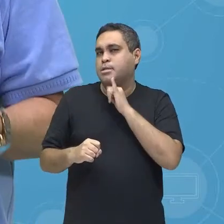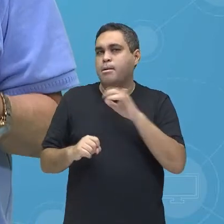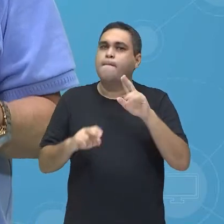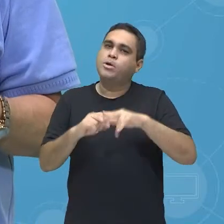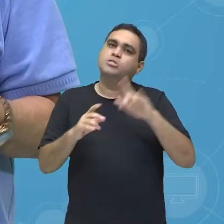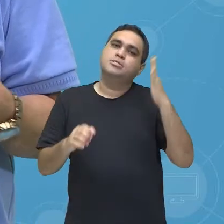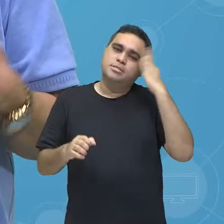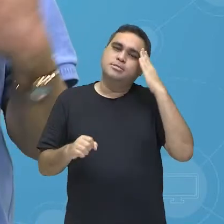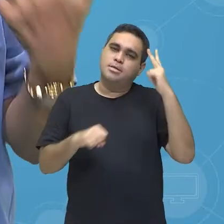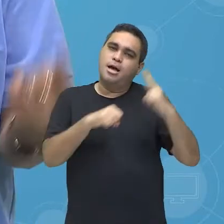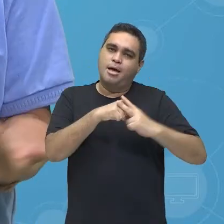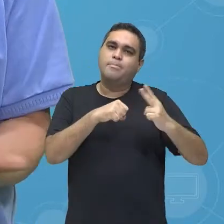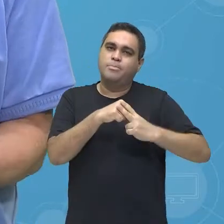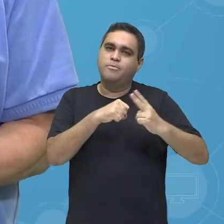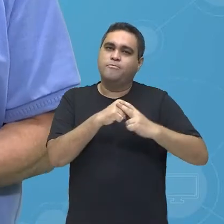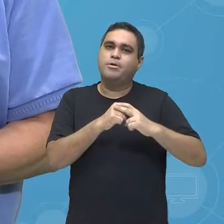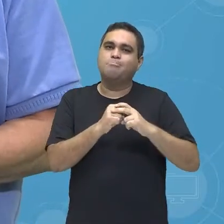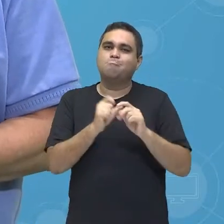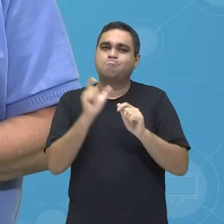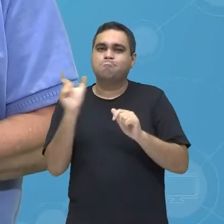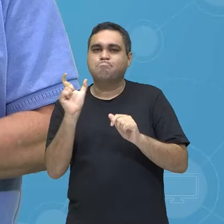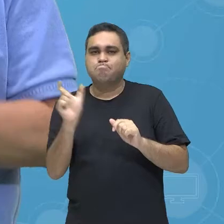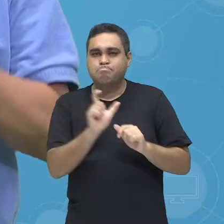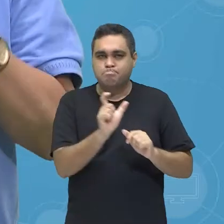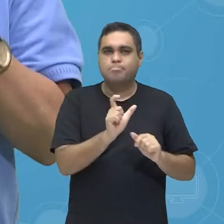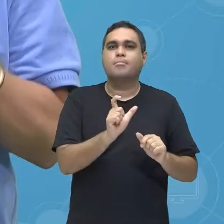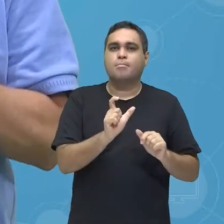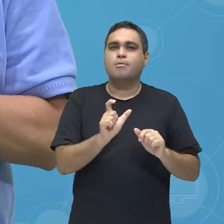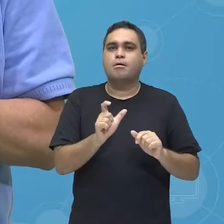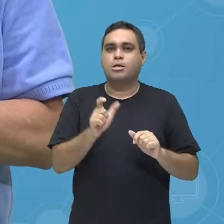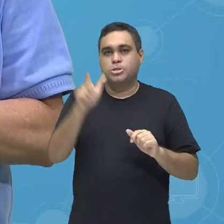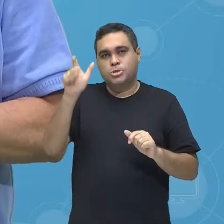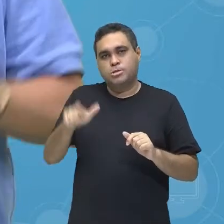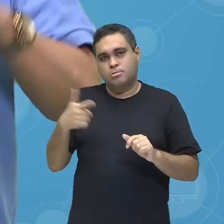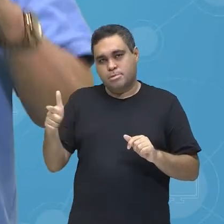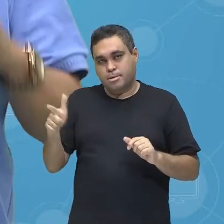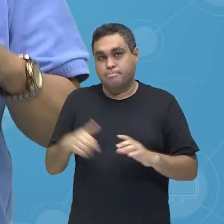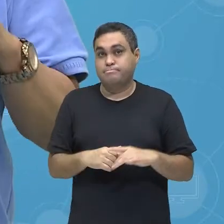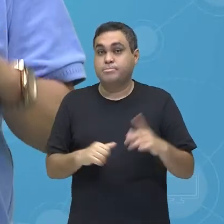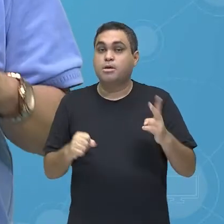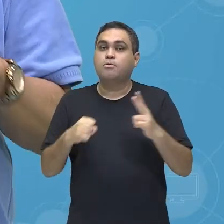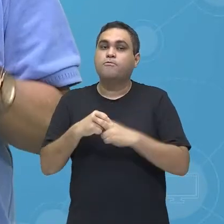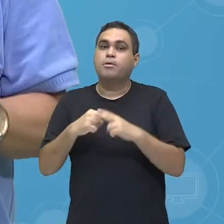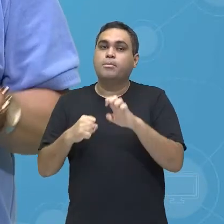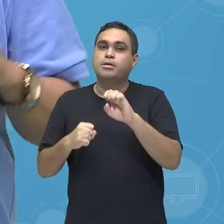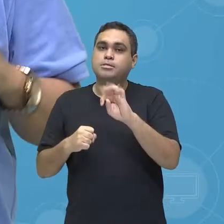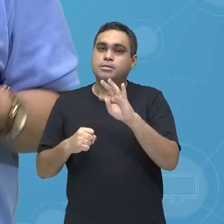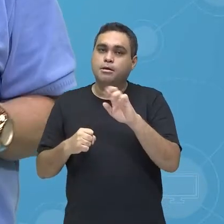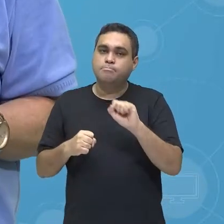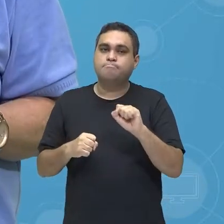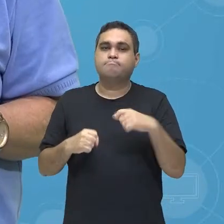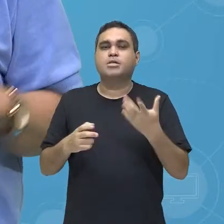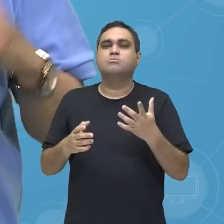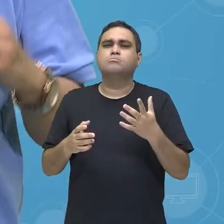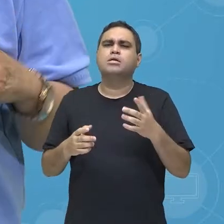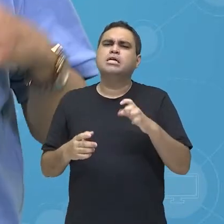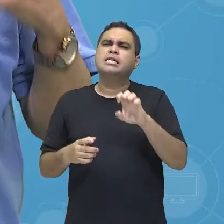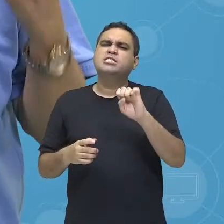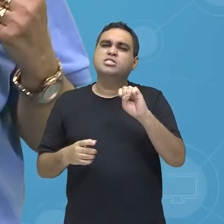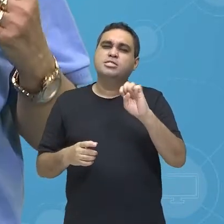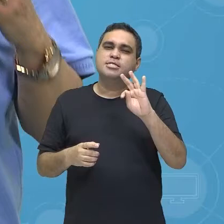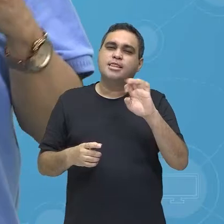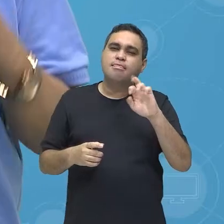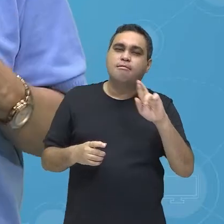aparecer, que vão constituir orações sem sujeito. O verbo estar. Está cedo para chegarmos em casa.